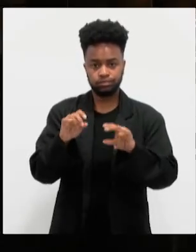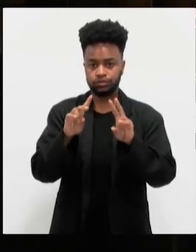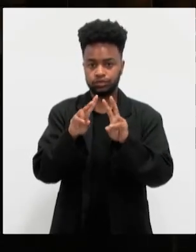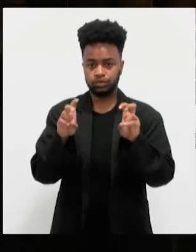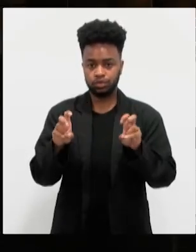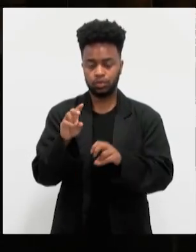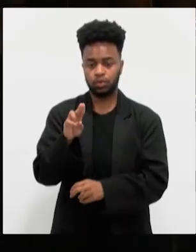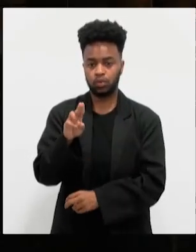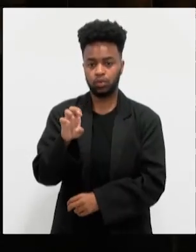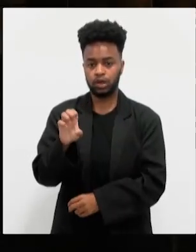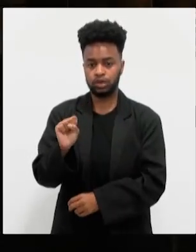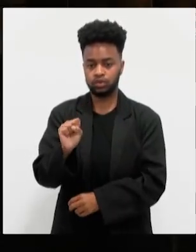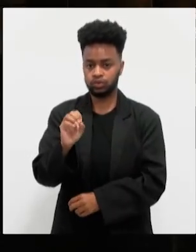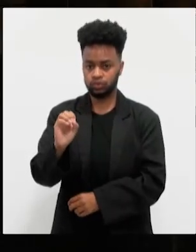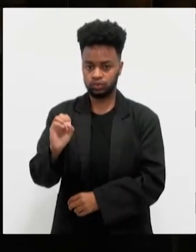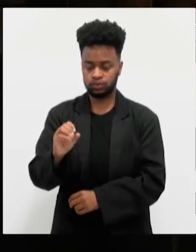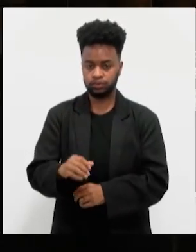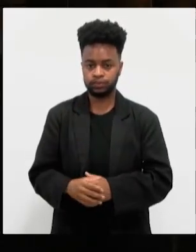UESO,